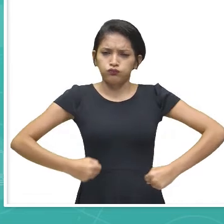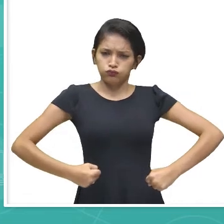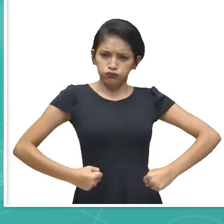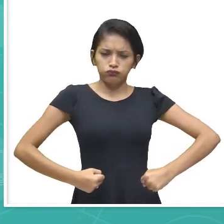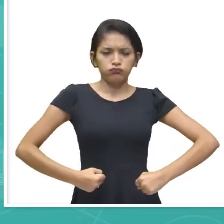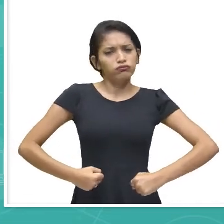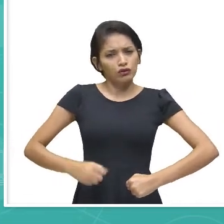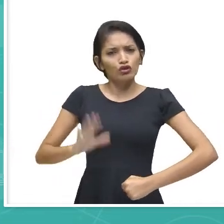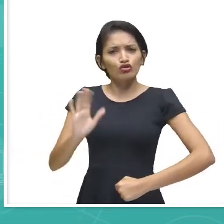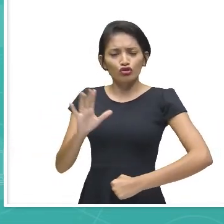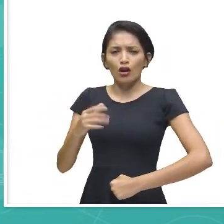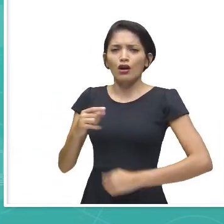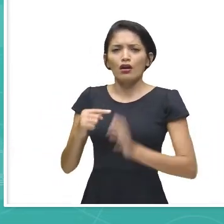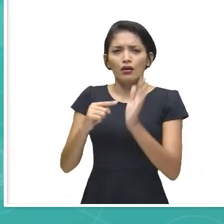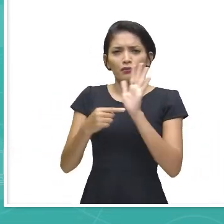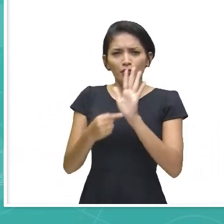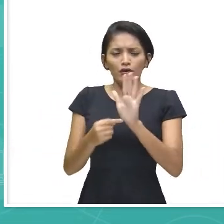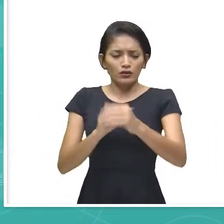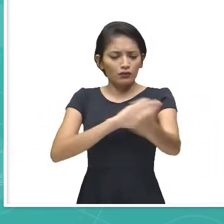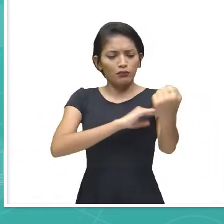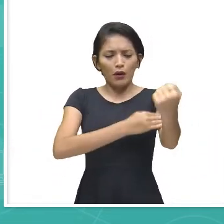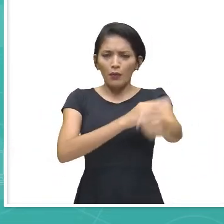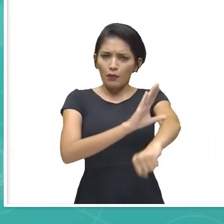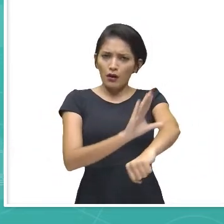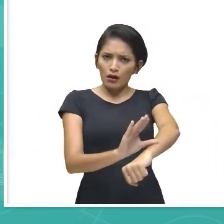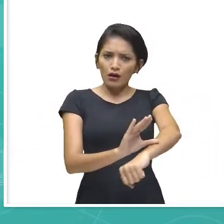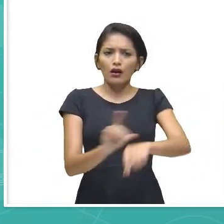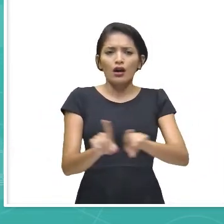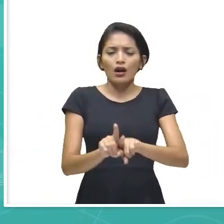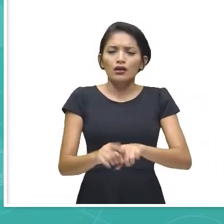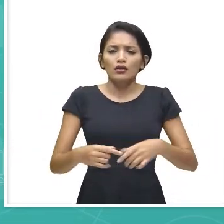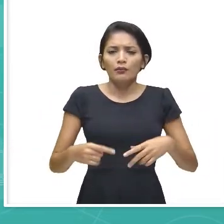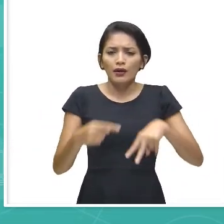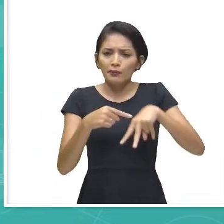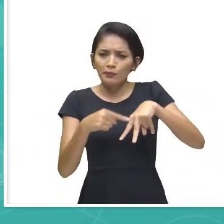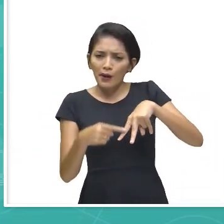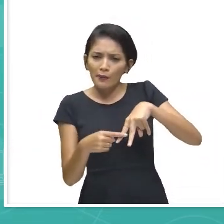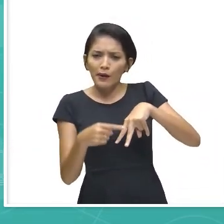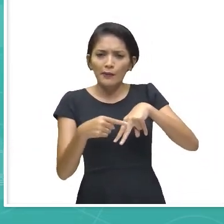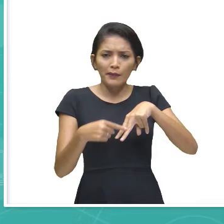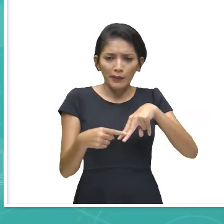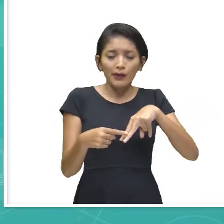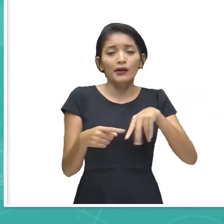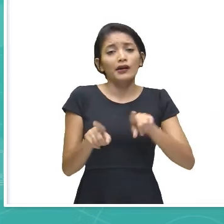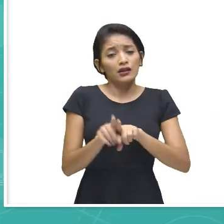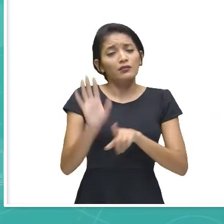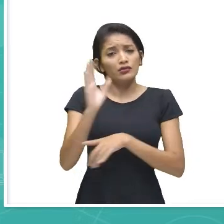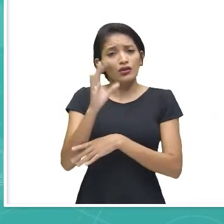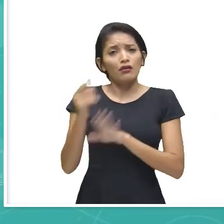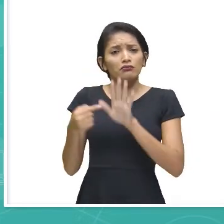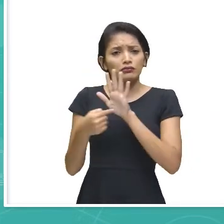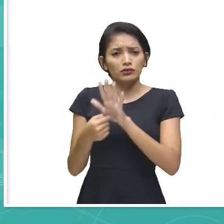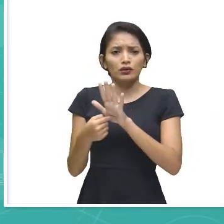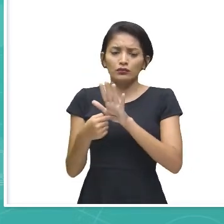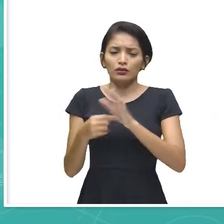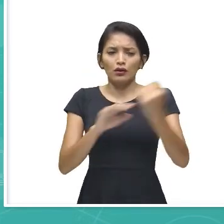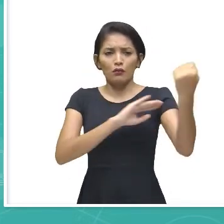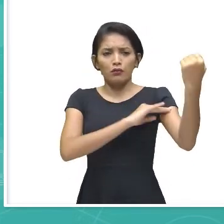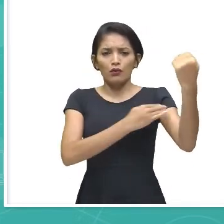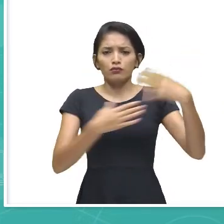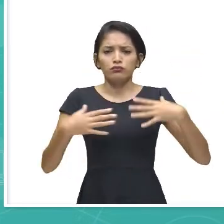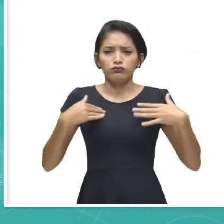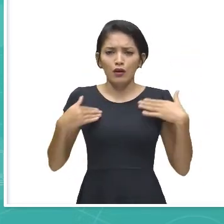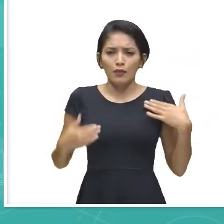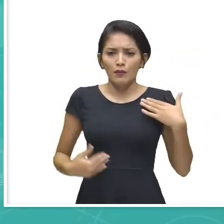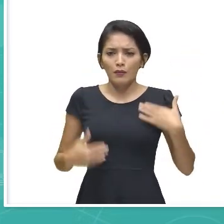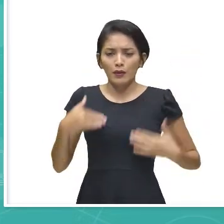né? Já tem a presença mais de músculo nas coxas, nos braços, ali no homem a gente tem mais a presença dos músculos aqui no peitoral,